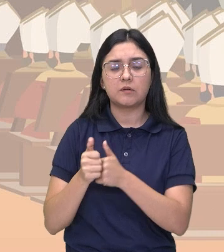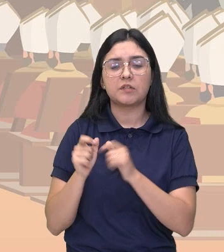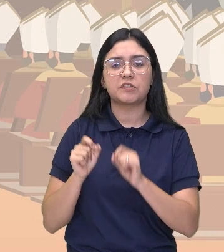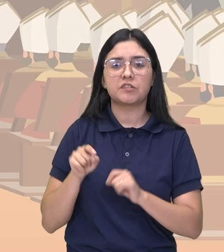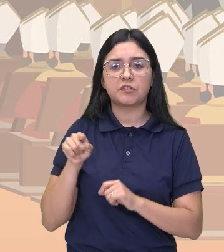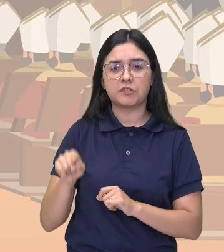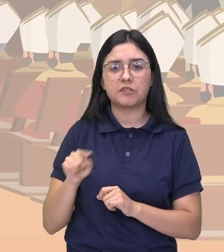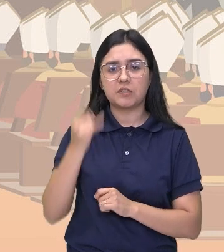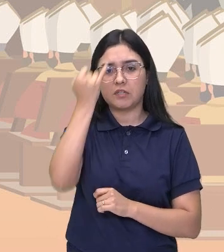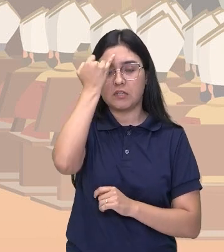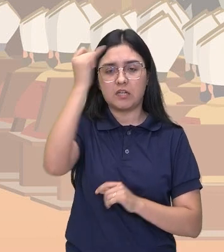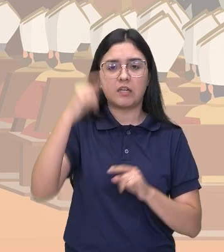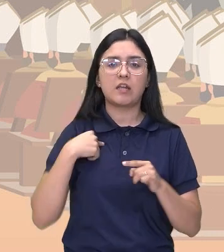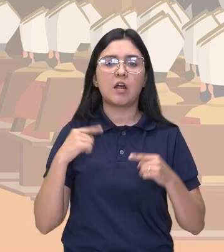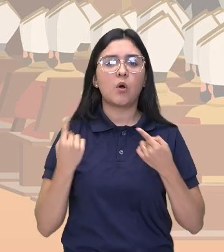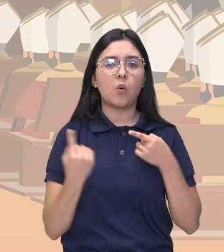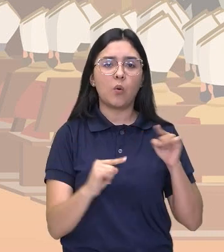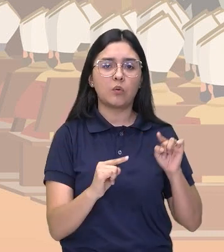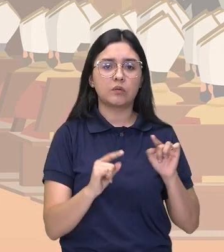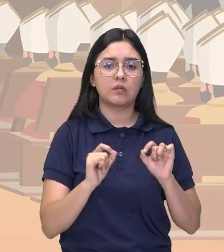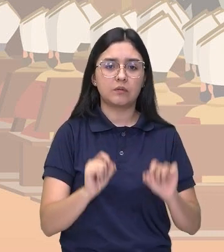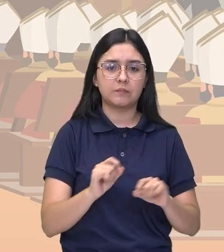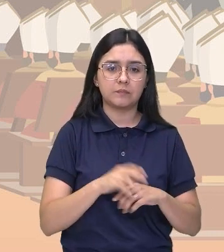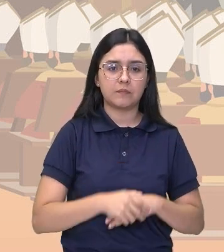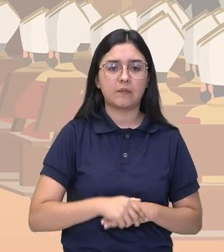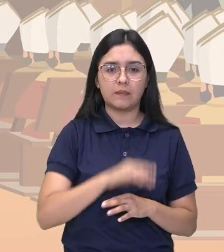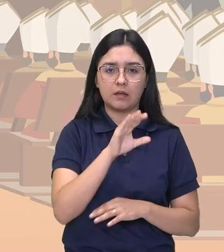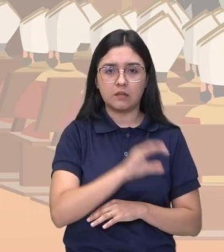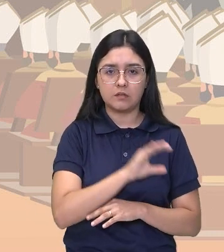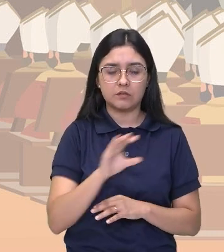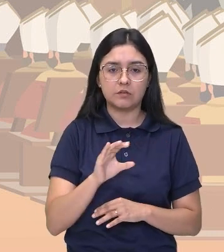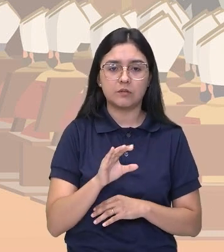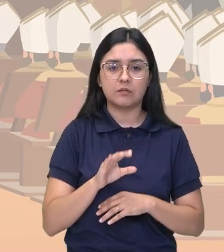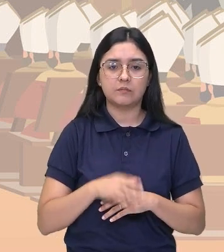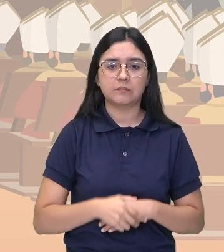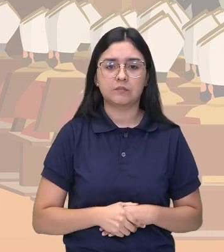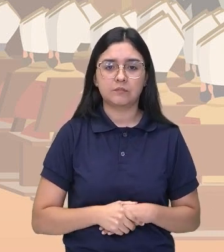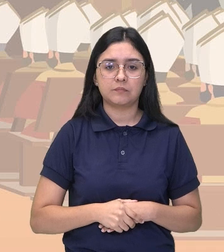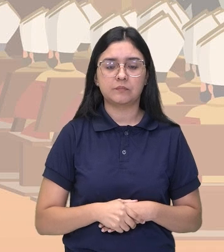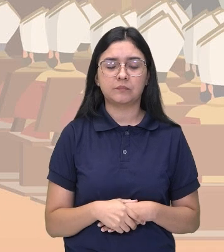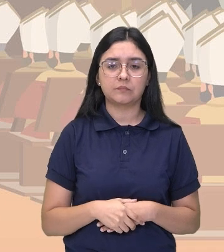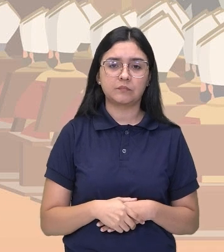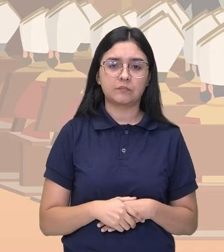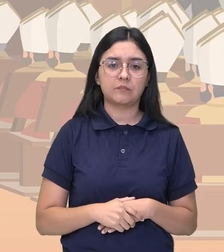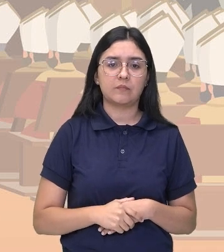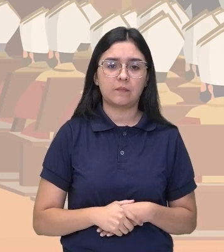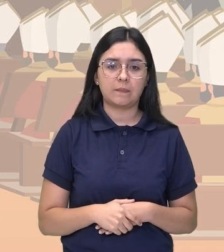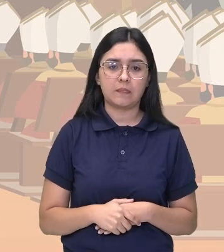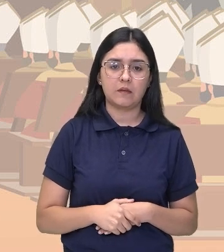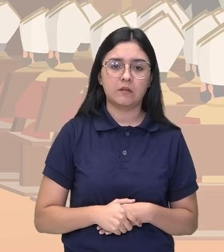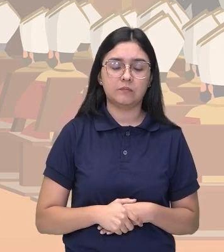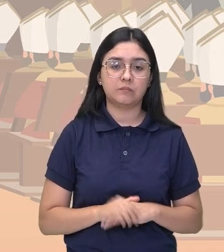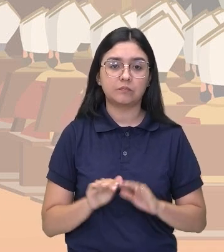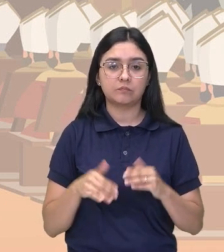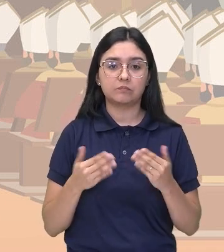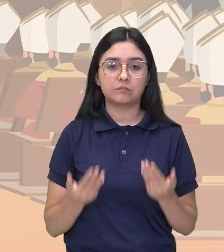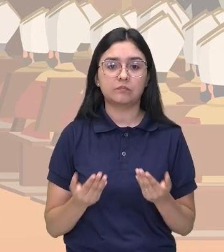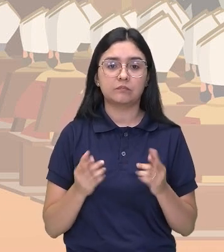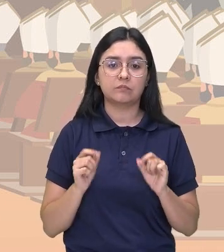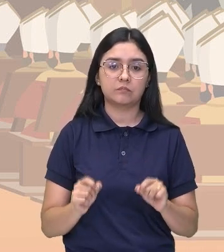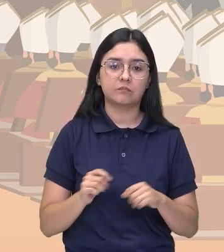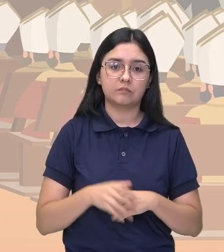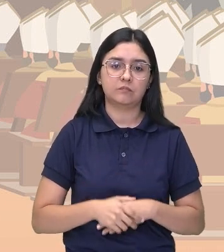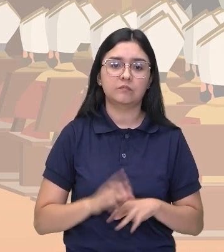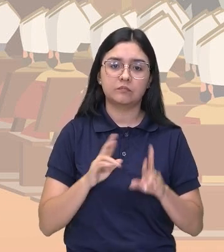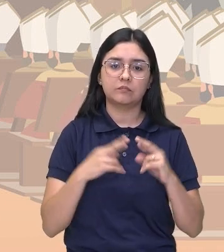ideias que iriam de encontro ali aos dogmas do cristianismo, do catolicismo naquela região. Gente, o Tribunal do